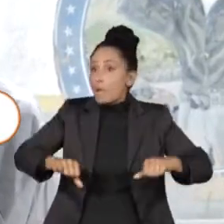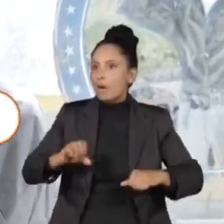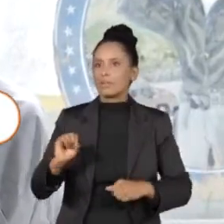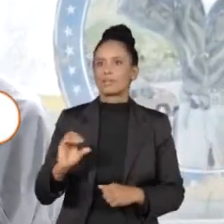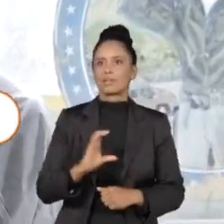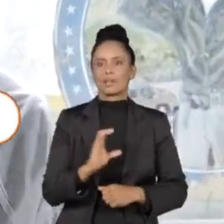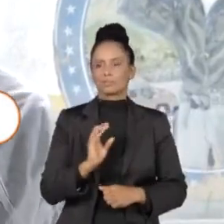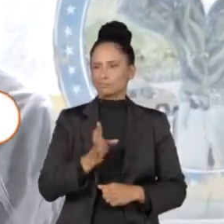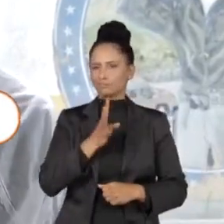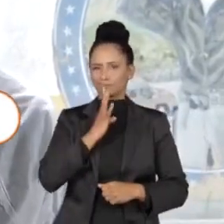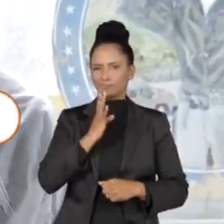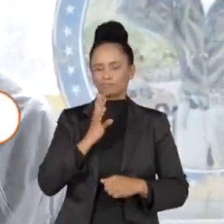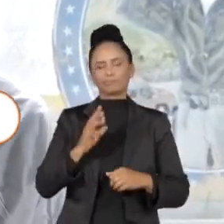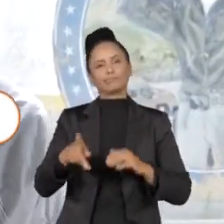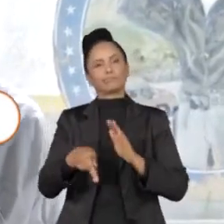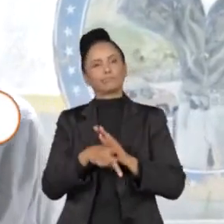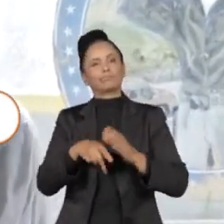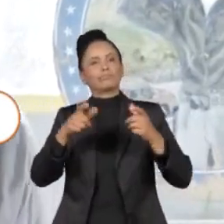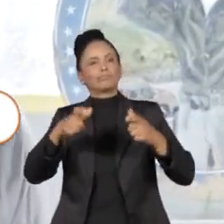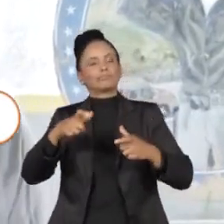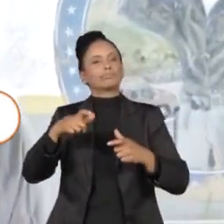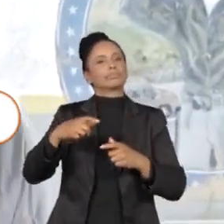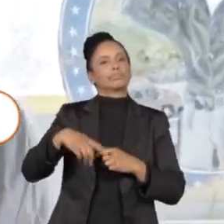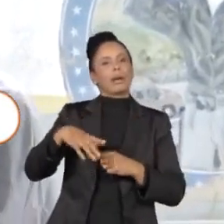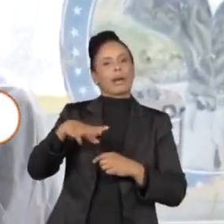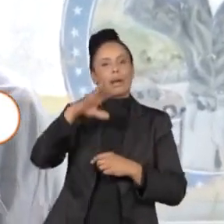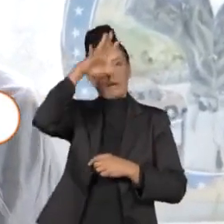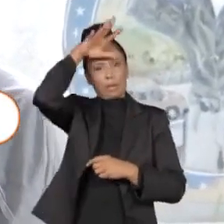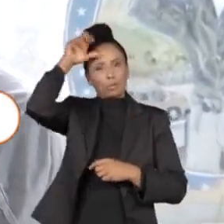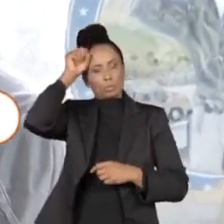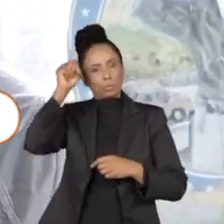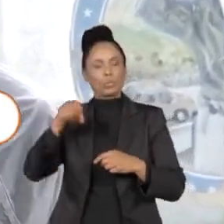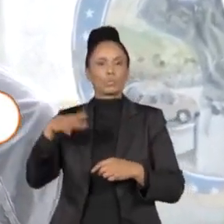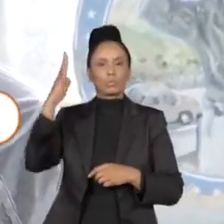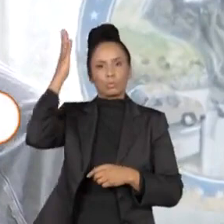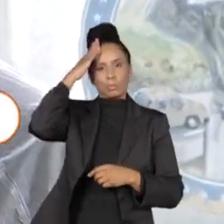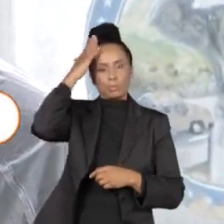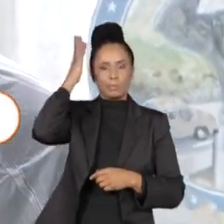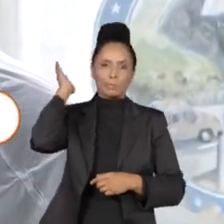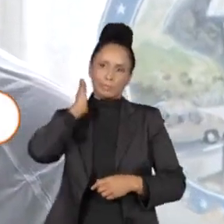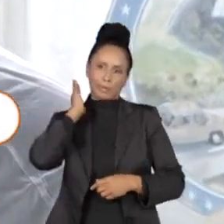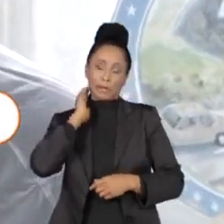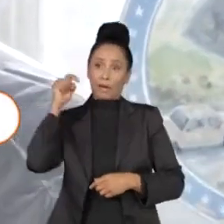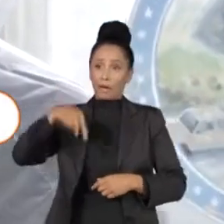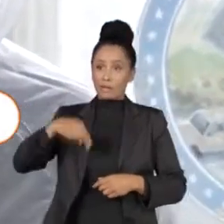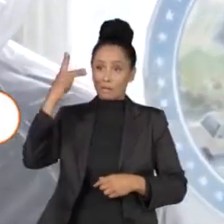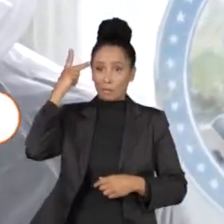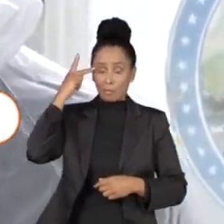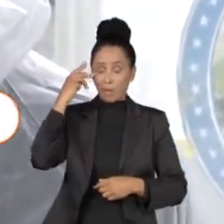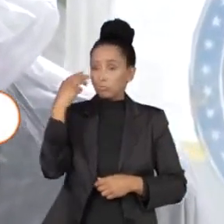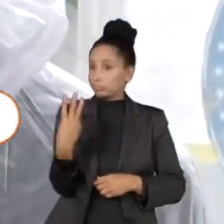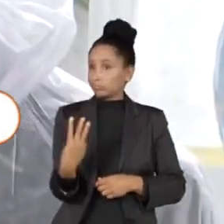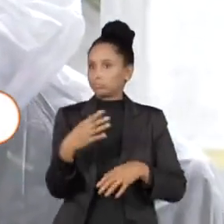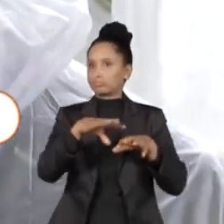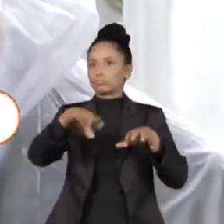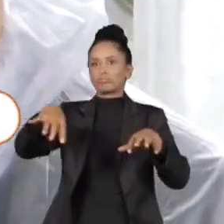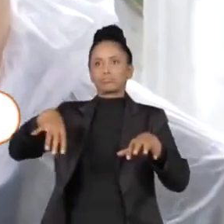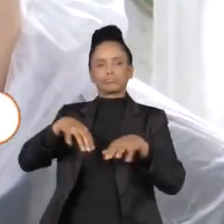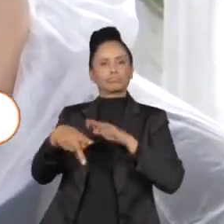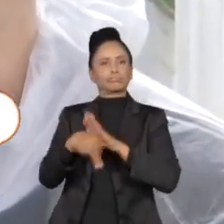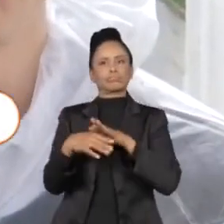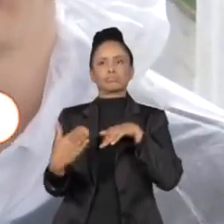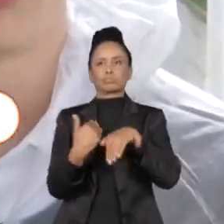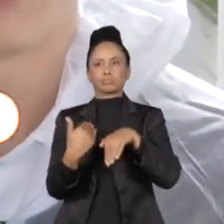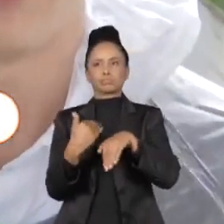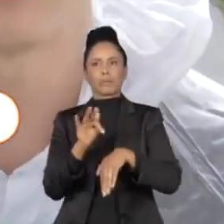do Mato Grosso, Paraná e Pará. Aqui em São Paulo, são 3 pontos de interdições em rodovias federais e